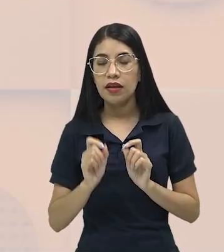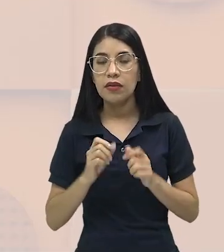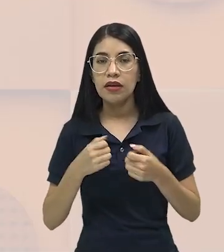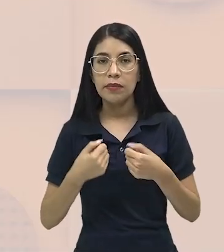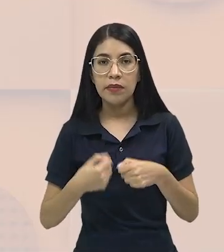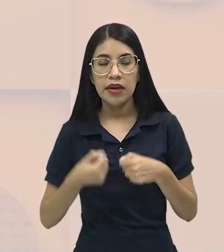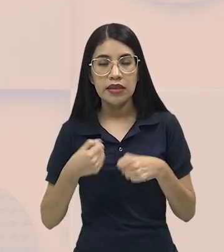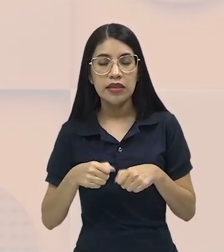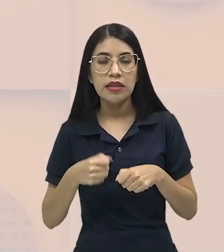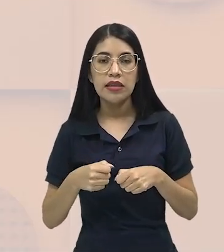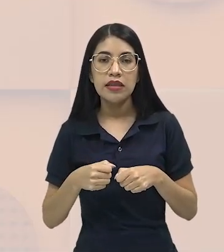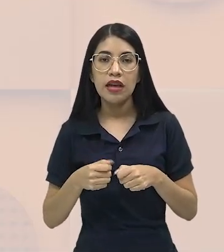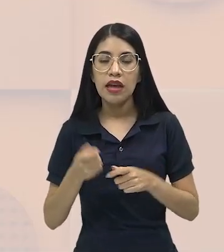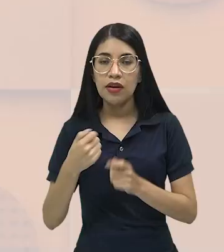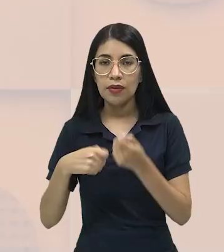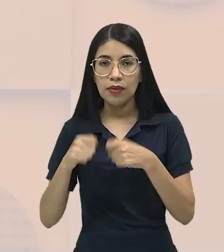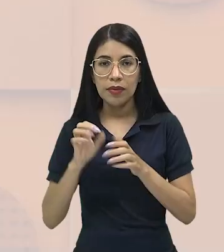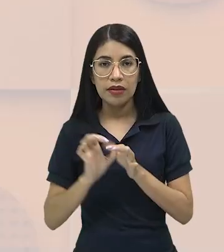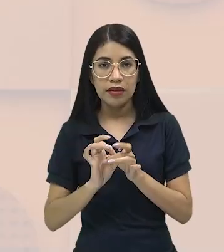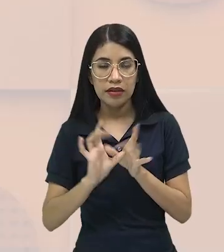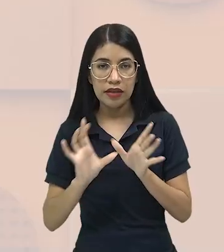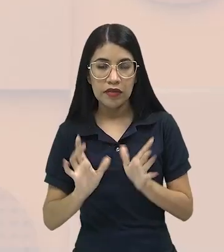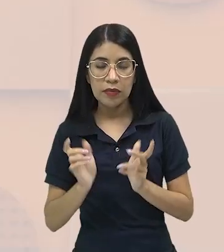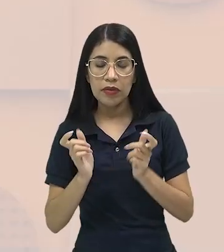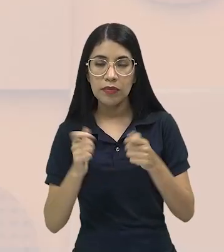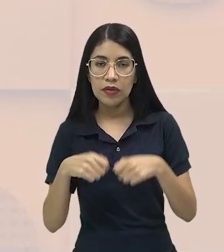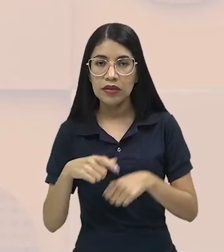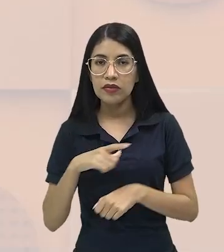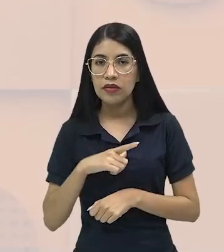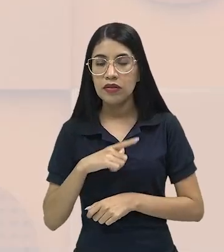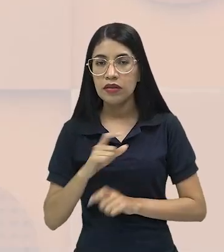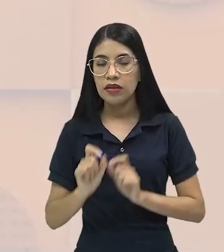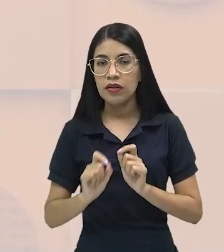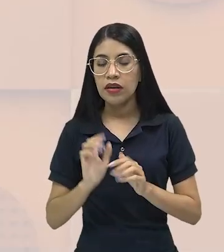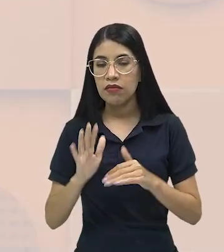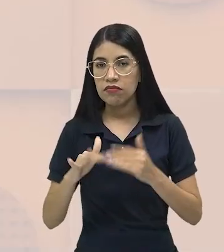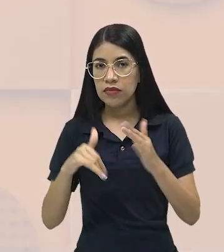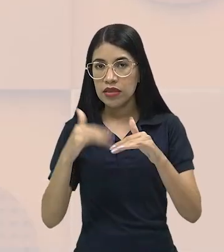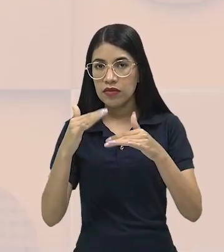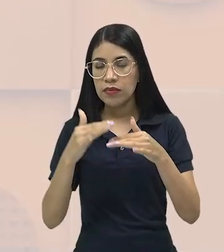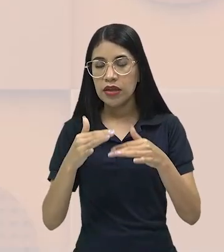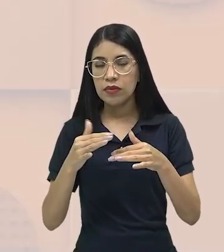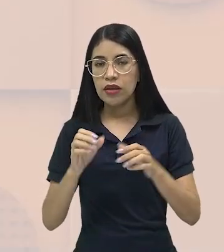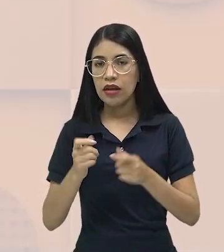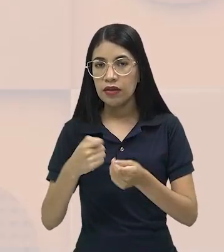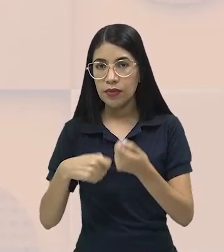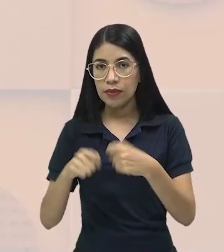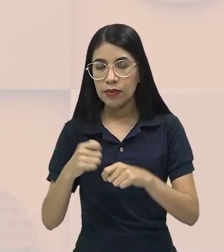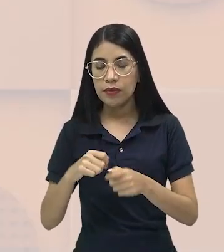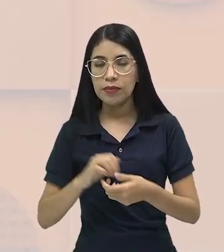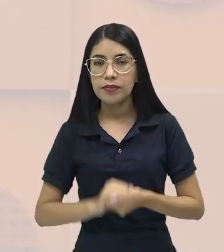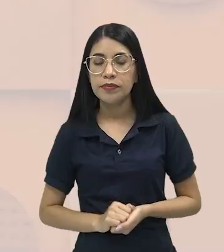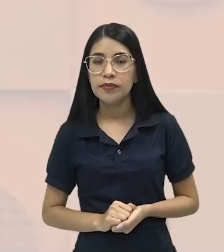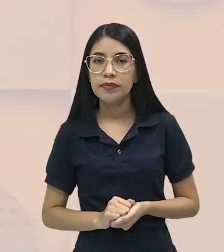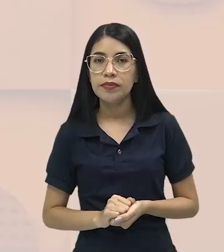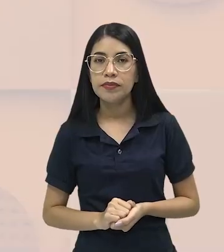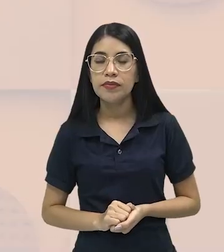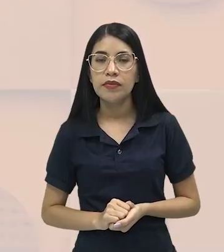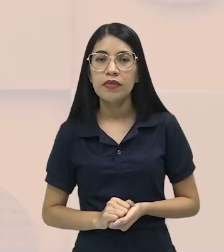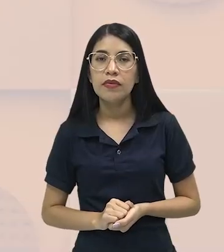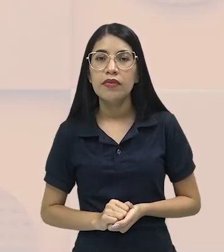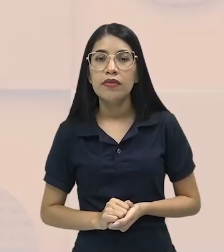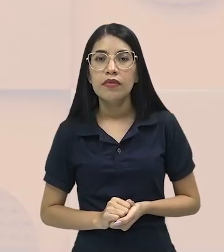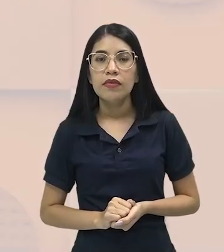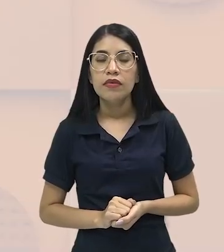uma liberdade econômica para que haja um desenvolvimento econômico, que através